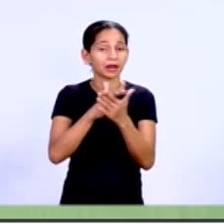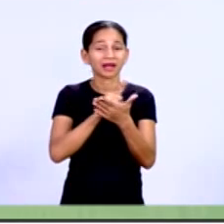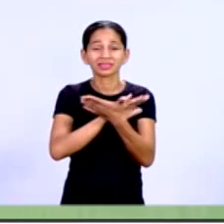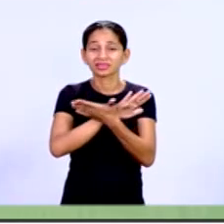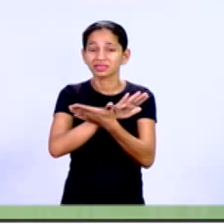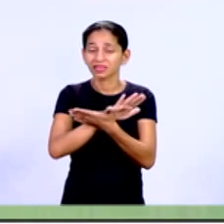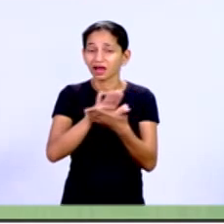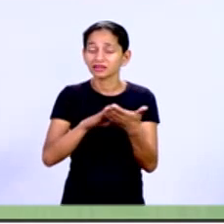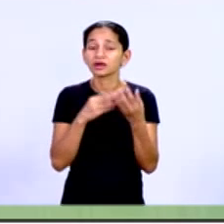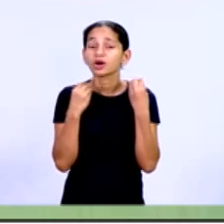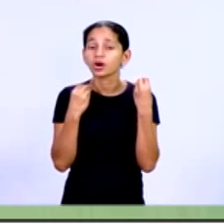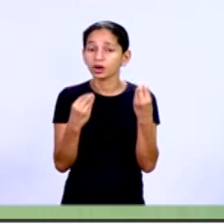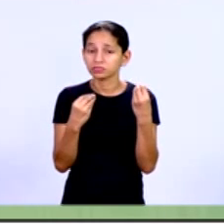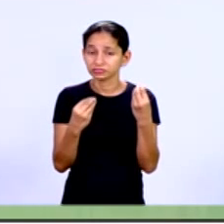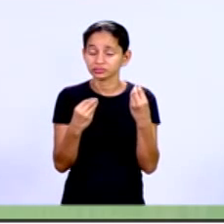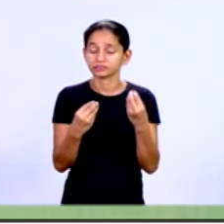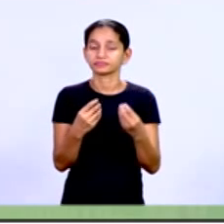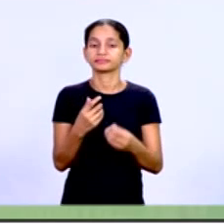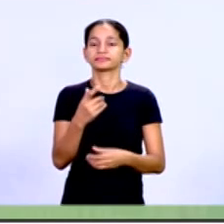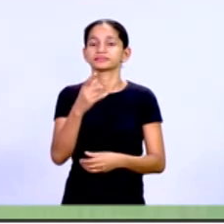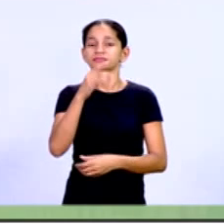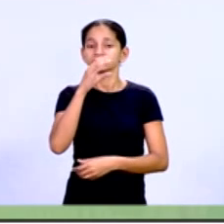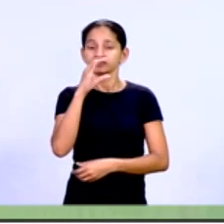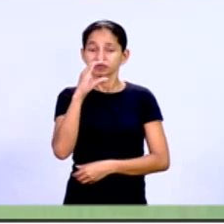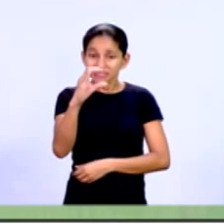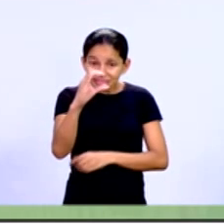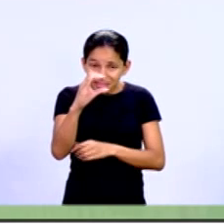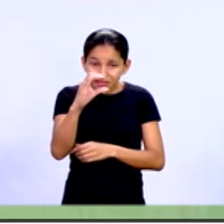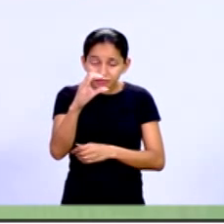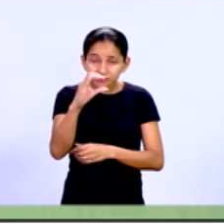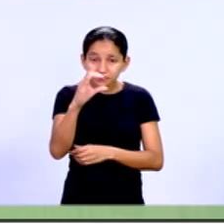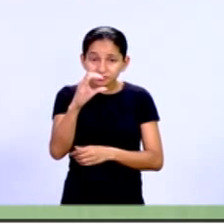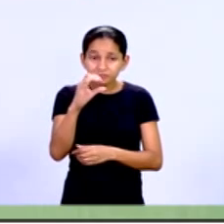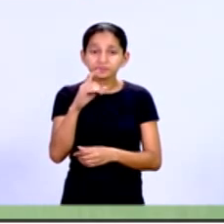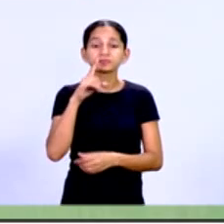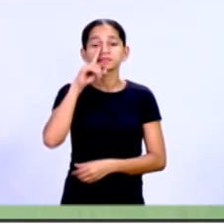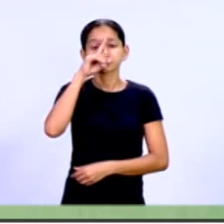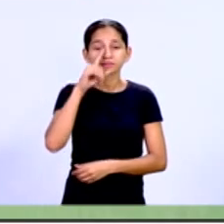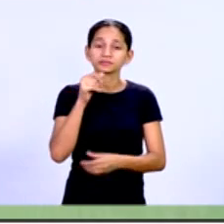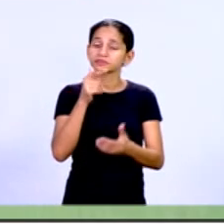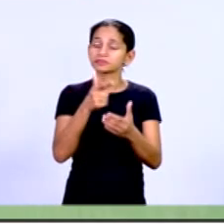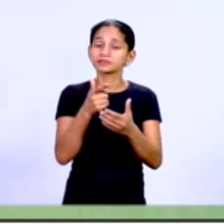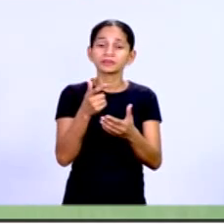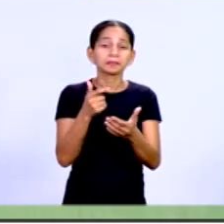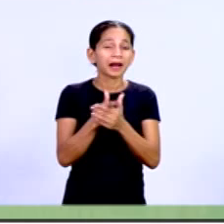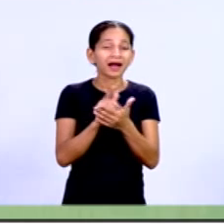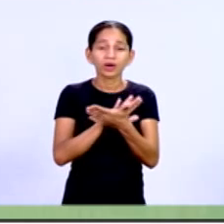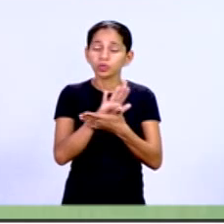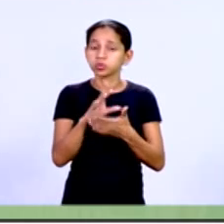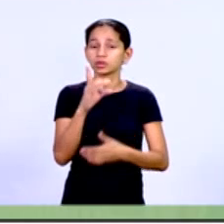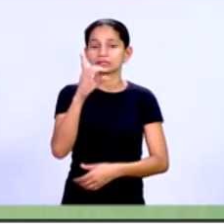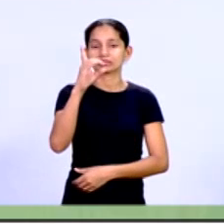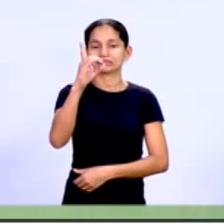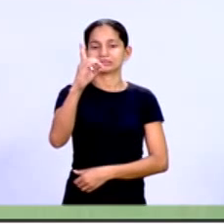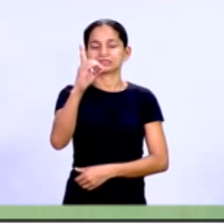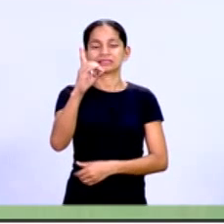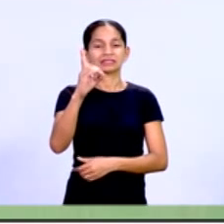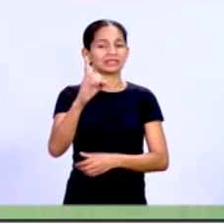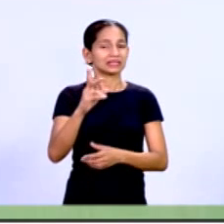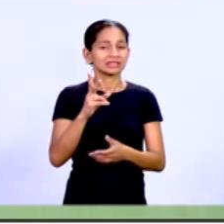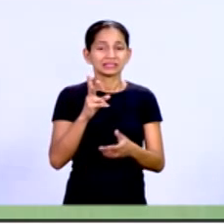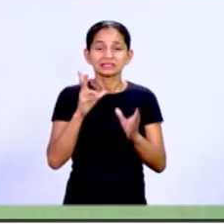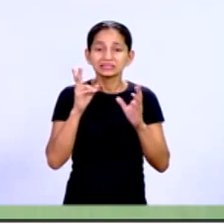inadimplência. C, ruim, risco de inadimplência. E o D é